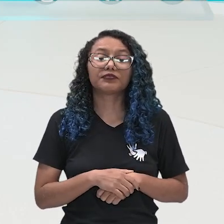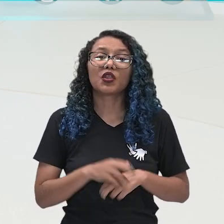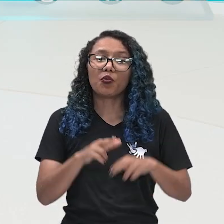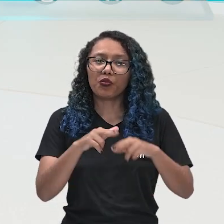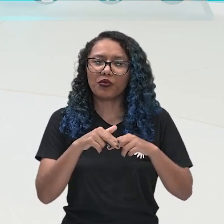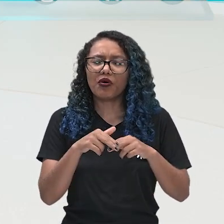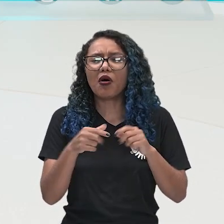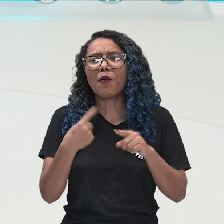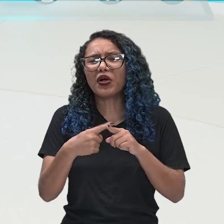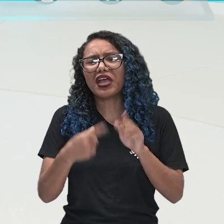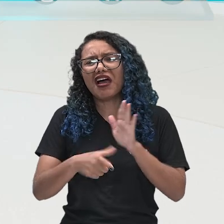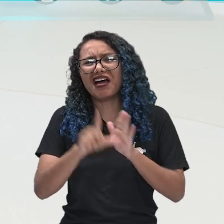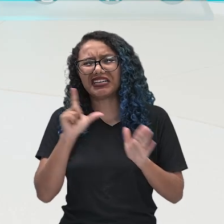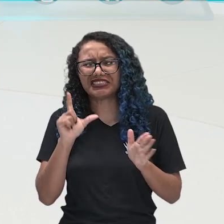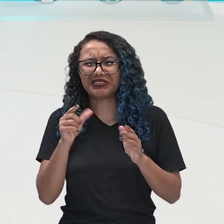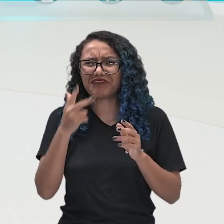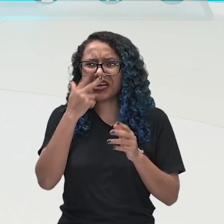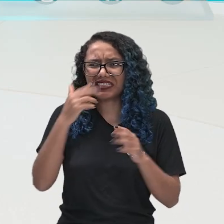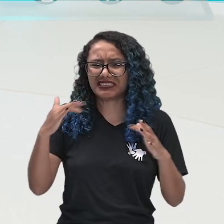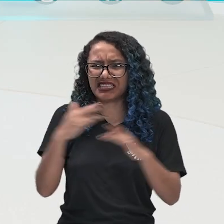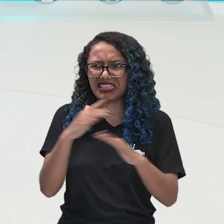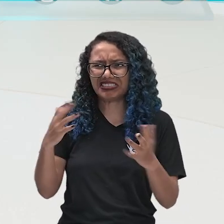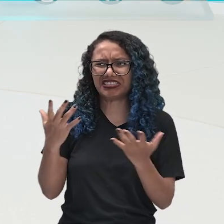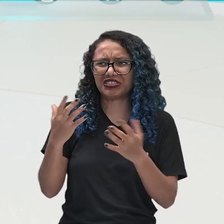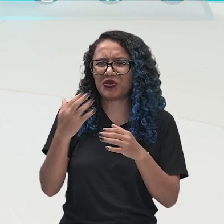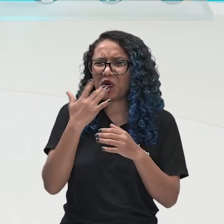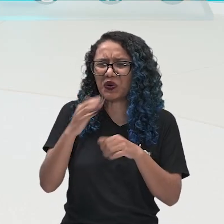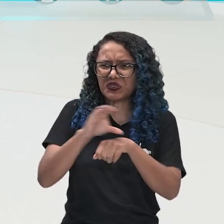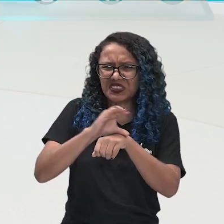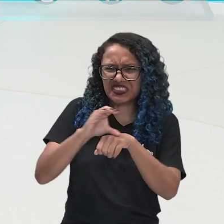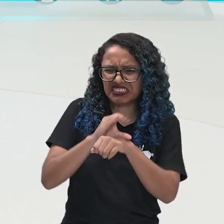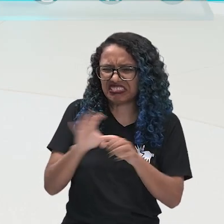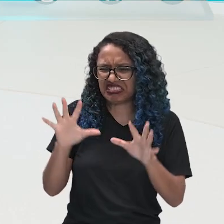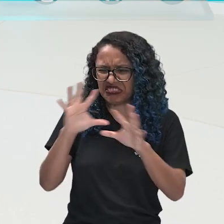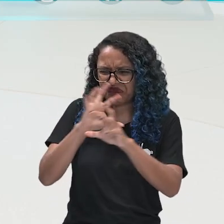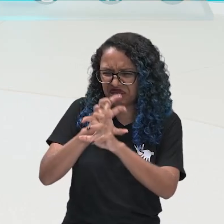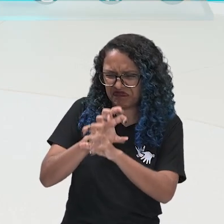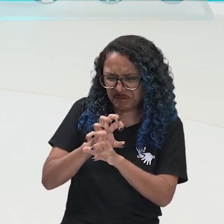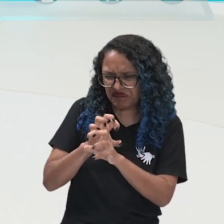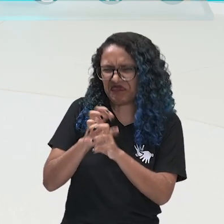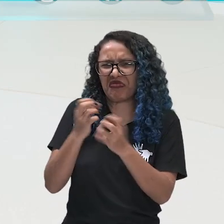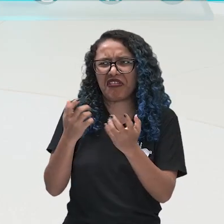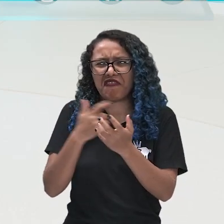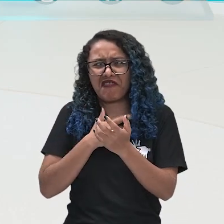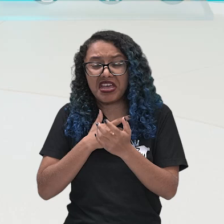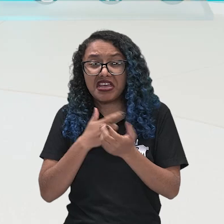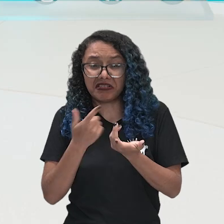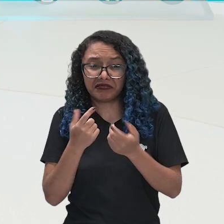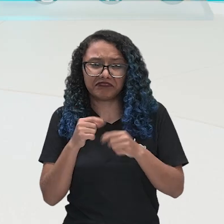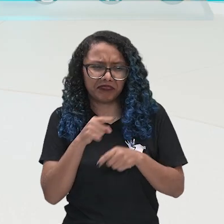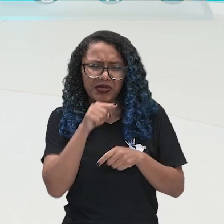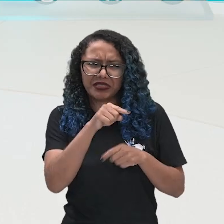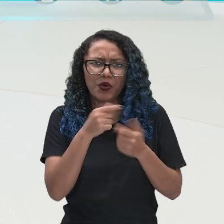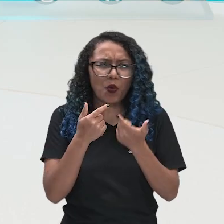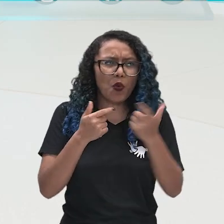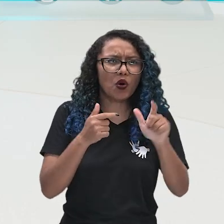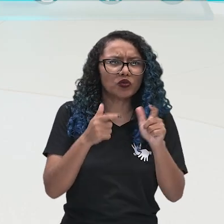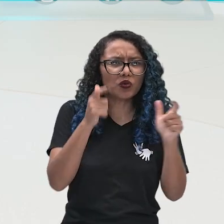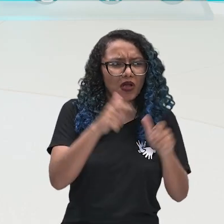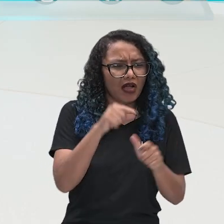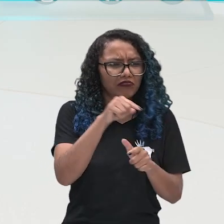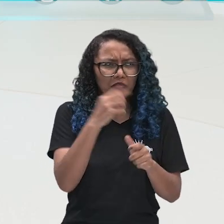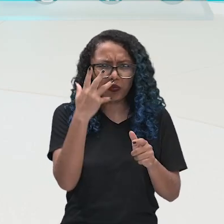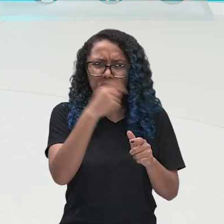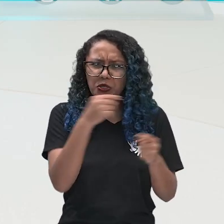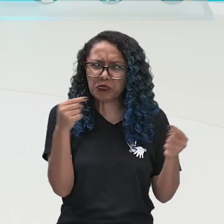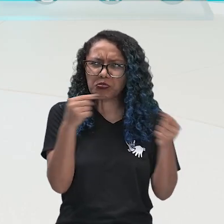cinza, muito pesada, e ele percebeu e disse, espera aí, se deu certo, lá eu vou poder fazer aqui também. Eu também vou trazer a